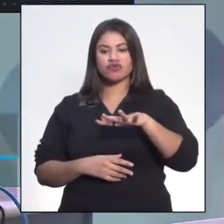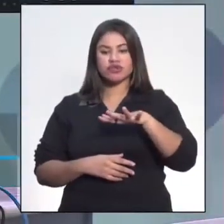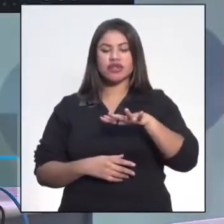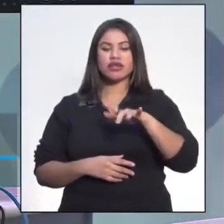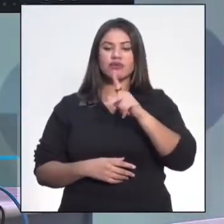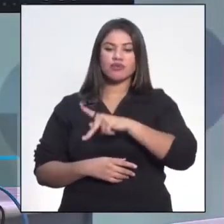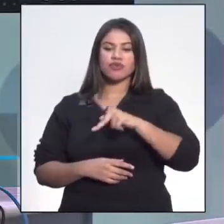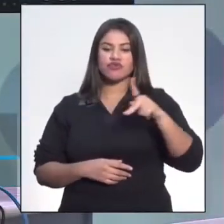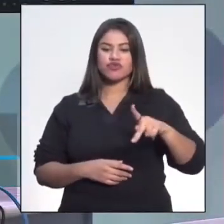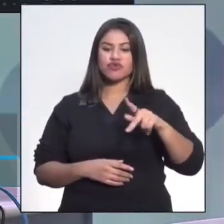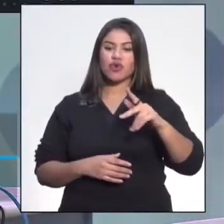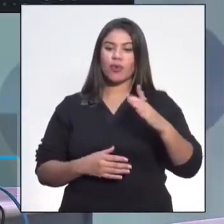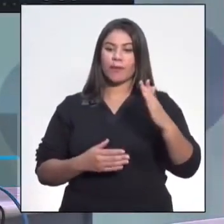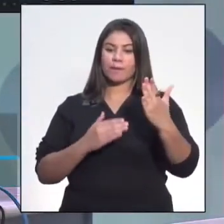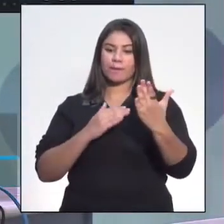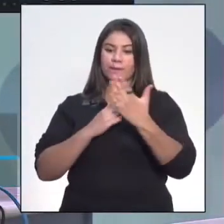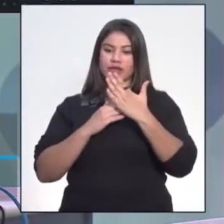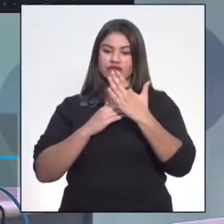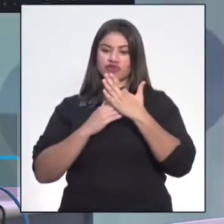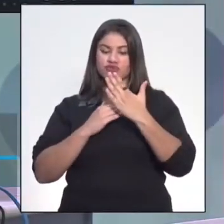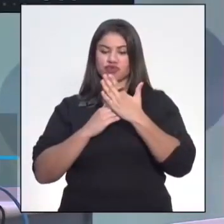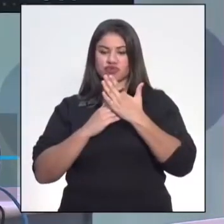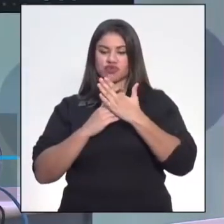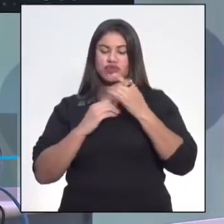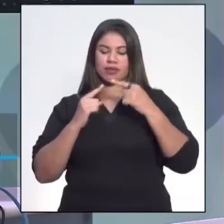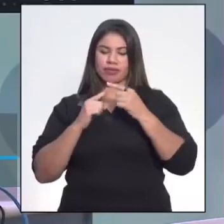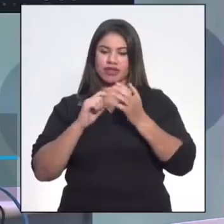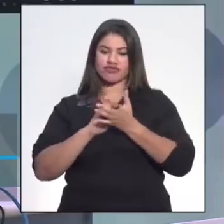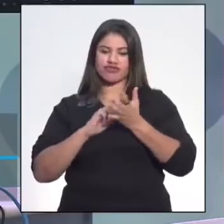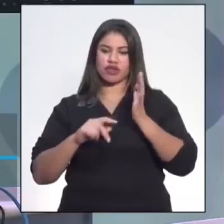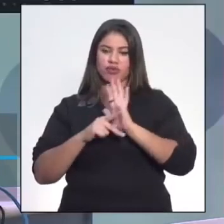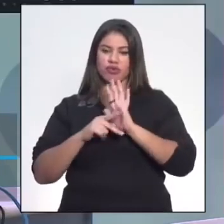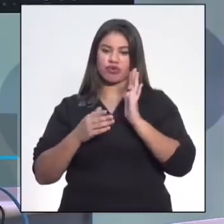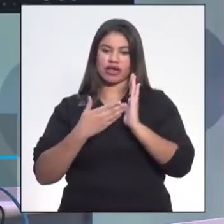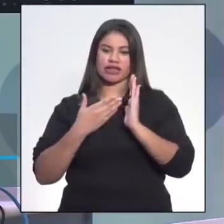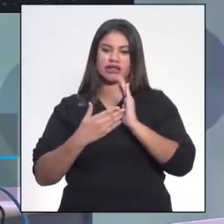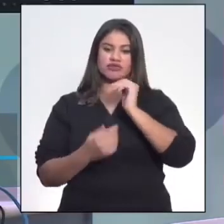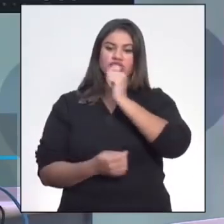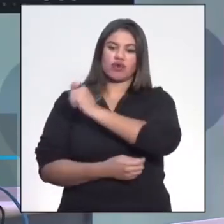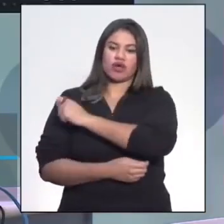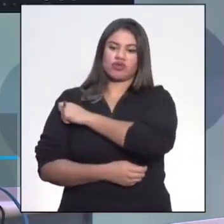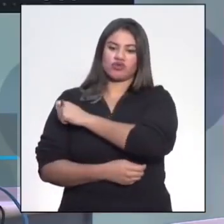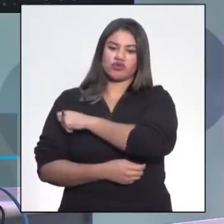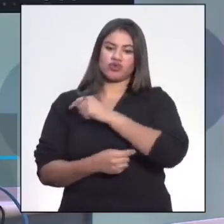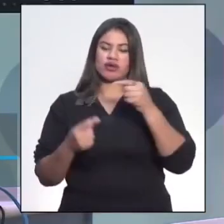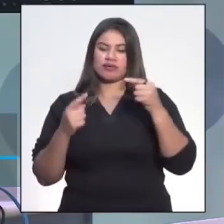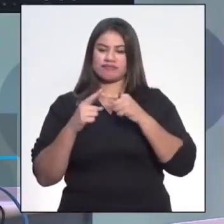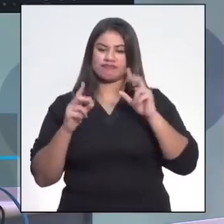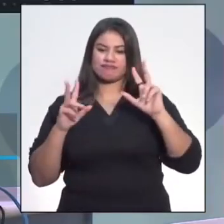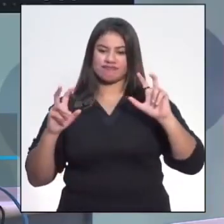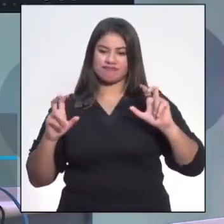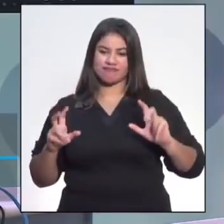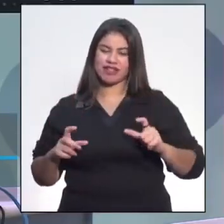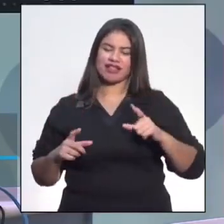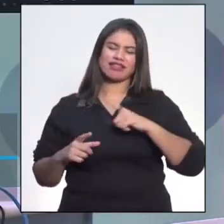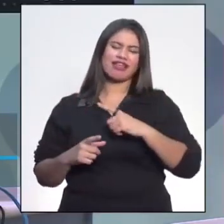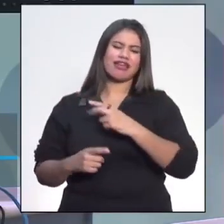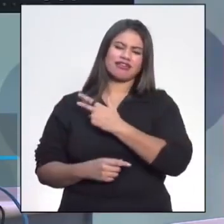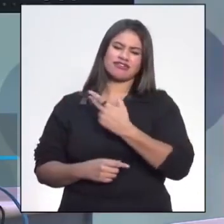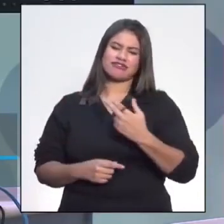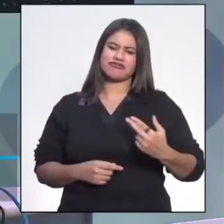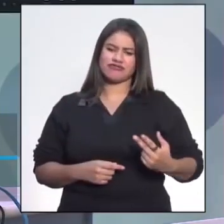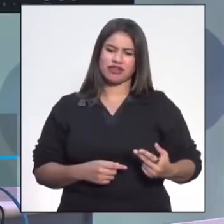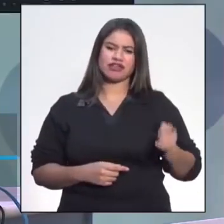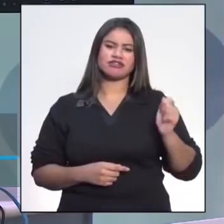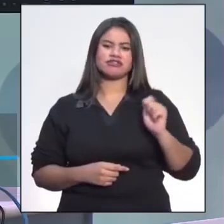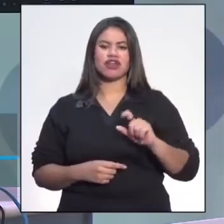professores para fazer alguns exercícios que tem lá no caderno do aluno sobre essa matéria. Tem vários exercícios com essa